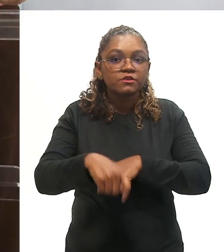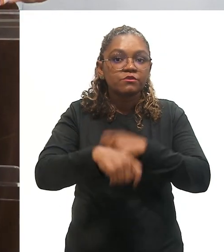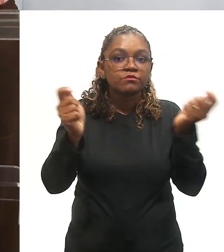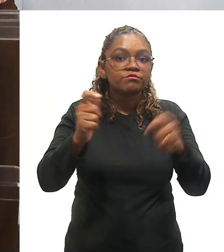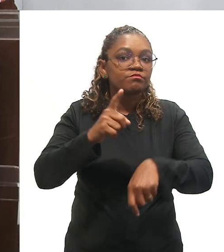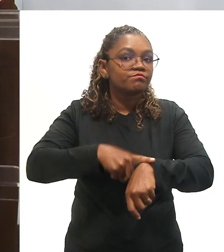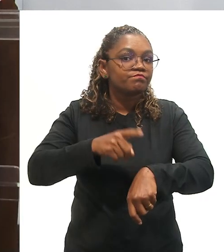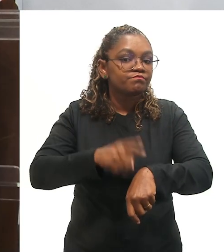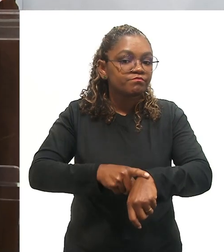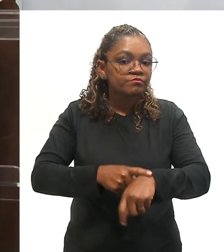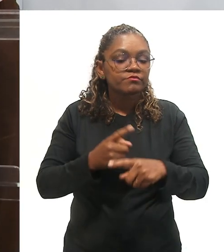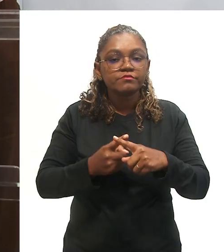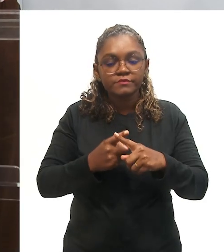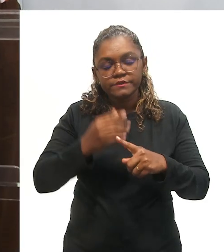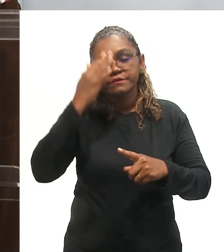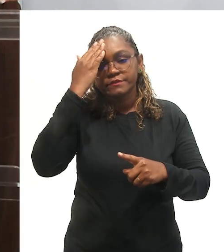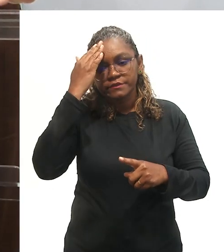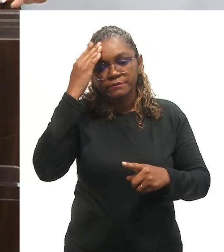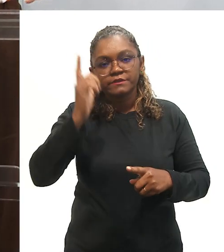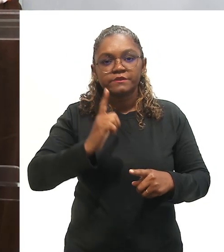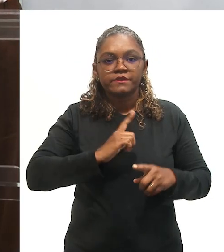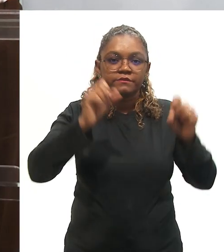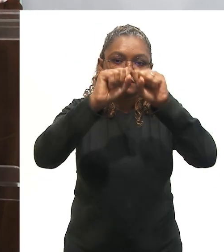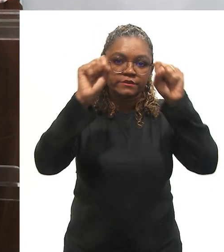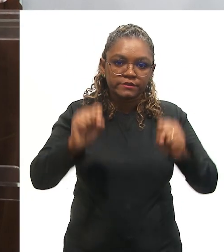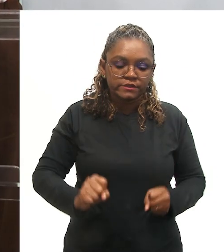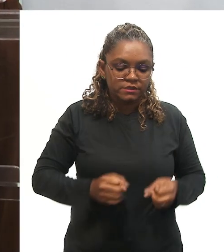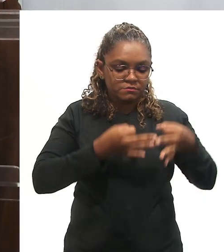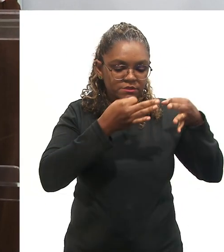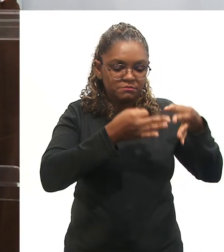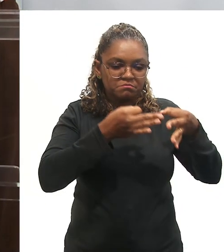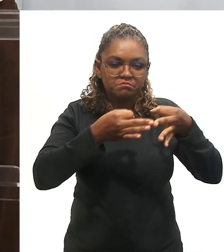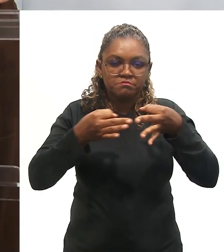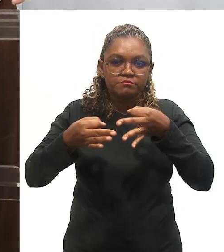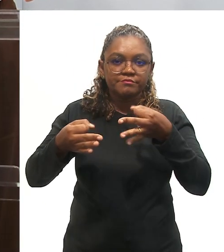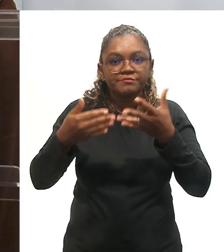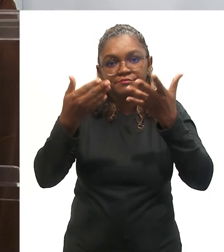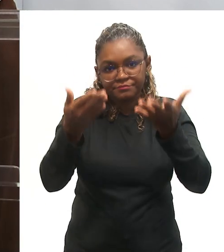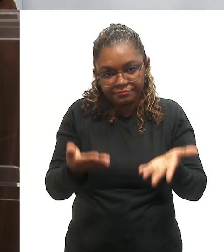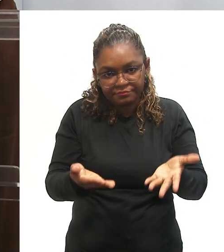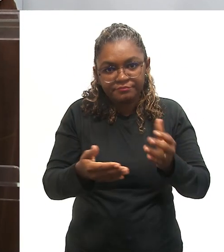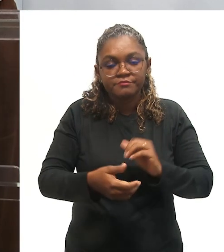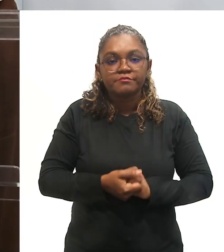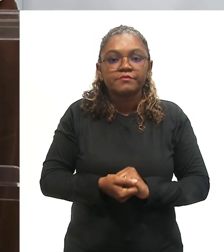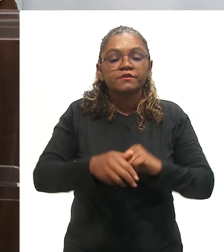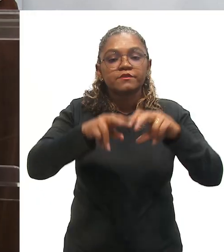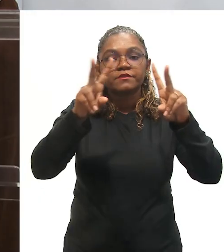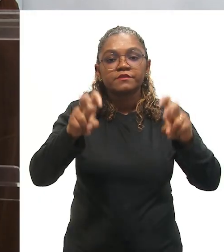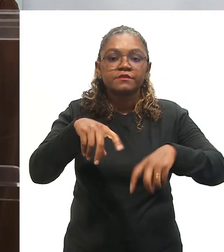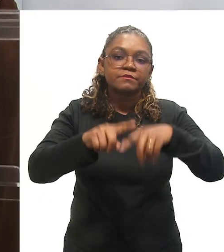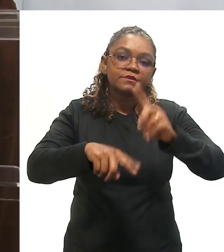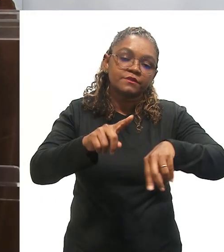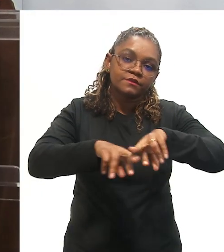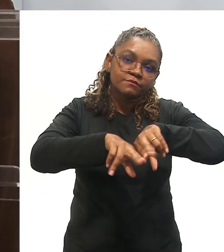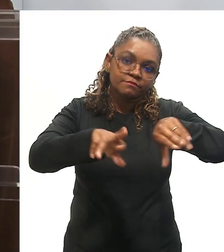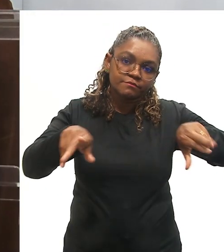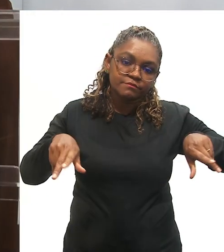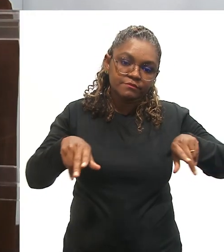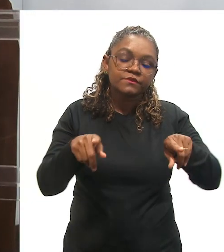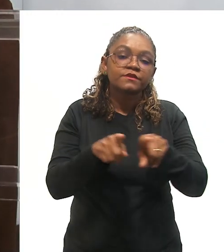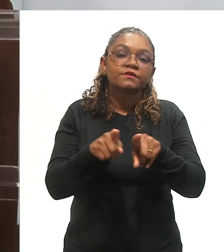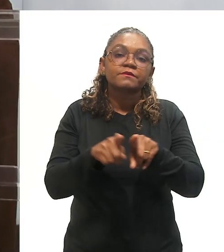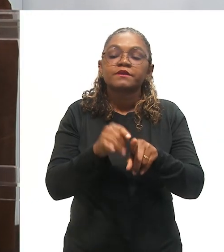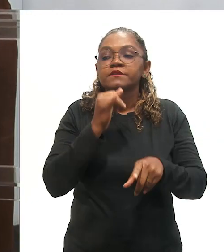todo um sistema para ser feitos o recebimento dos materiais. Temos ali que fazer o